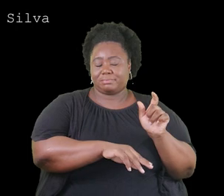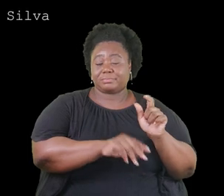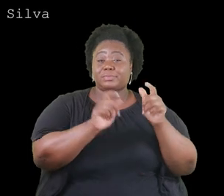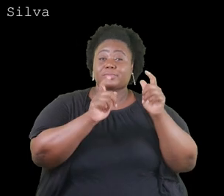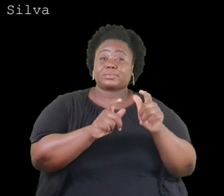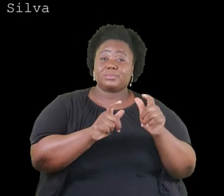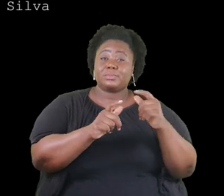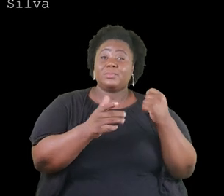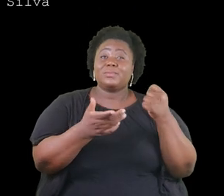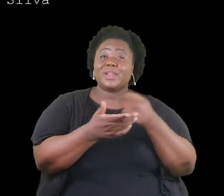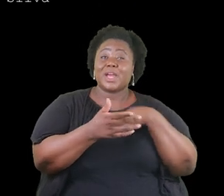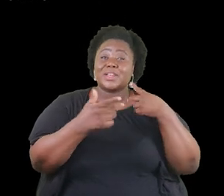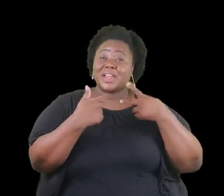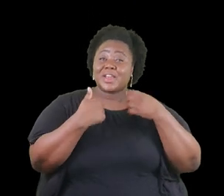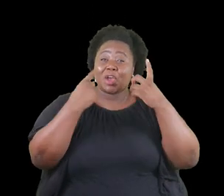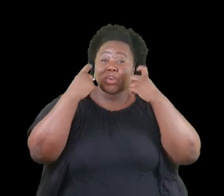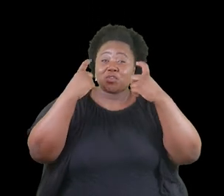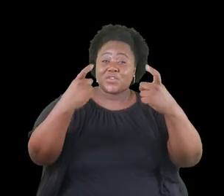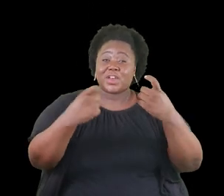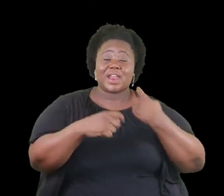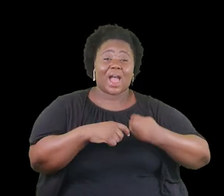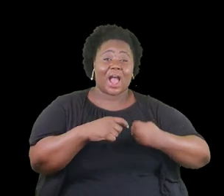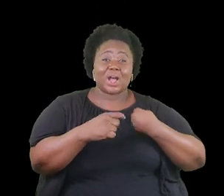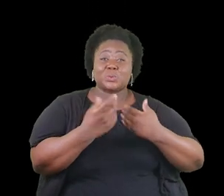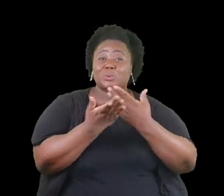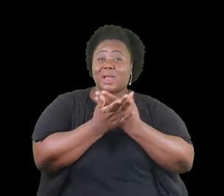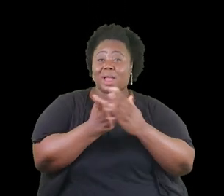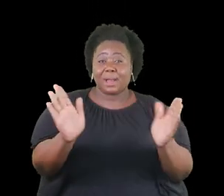Aonde com brutalidade essa vida também se ceifa.